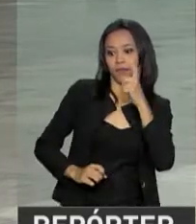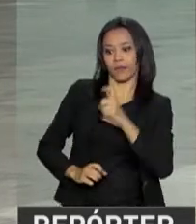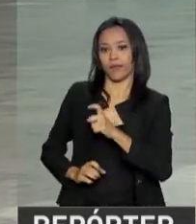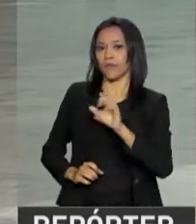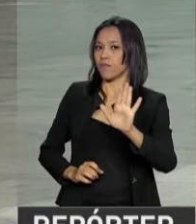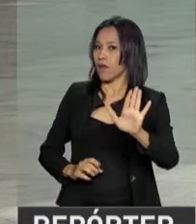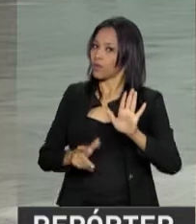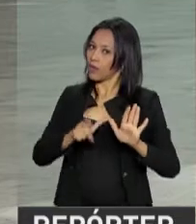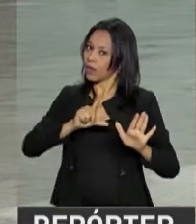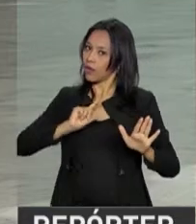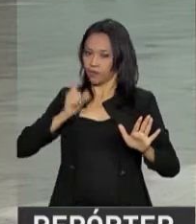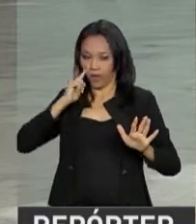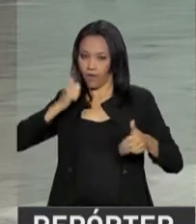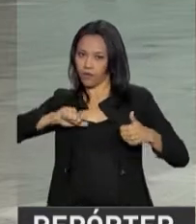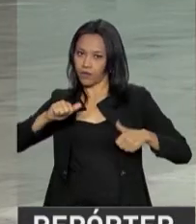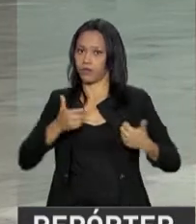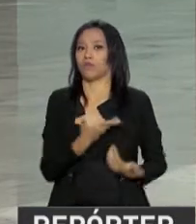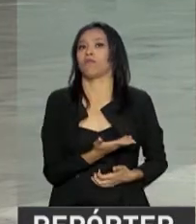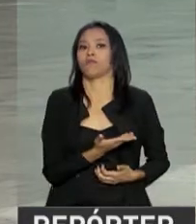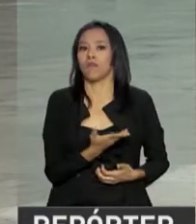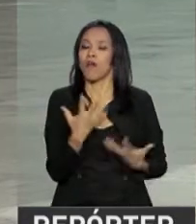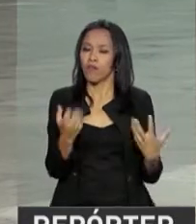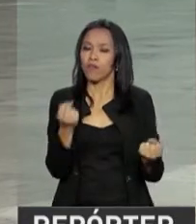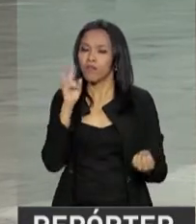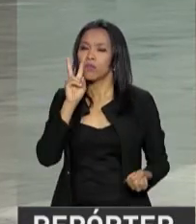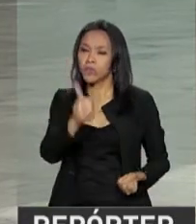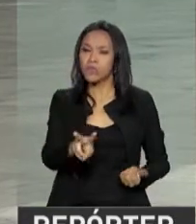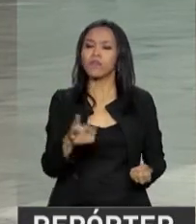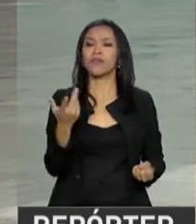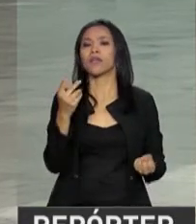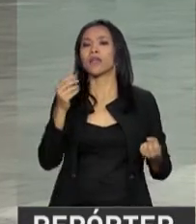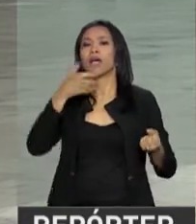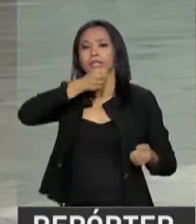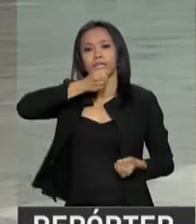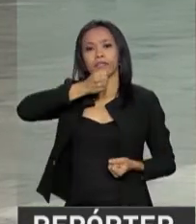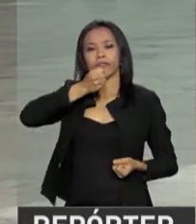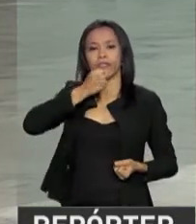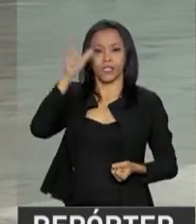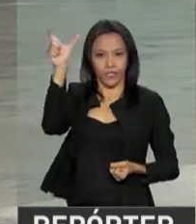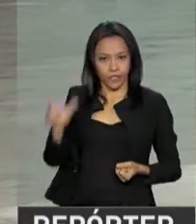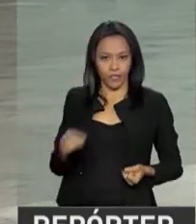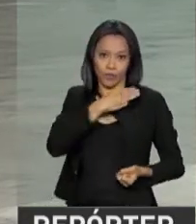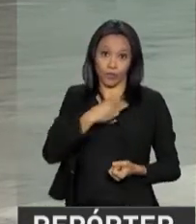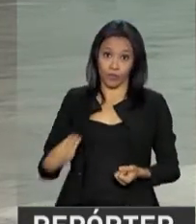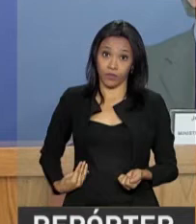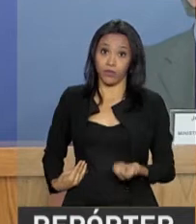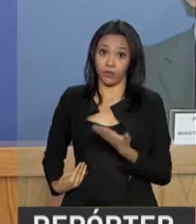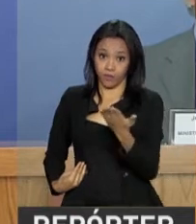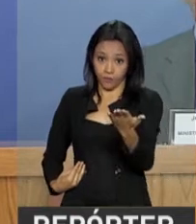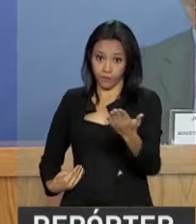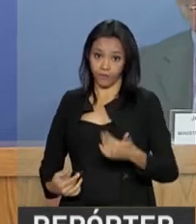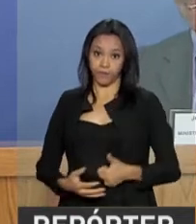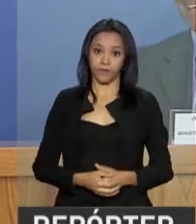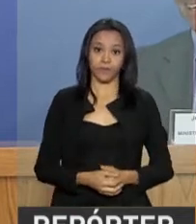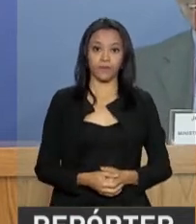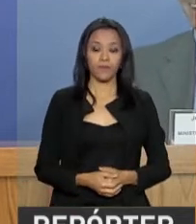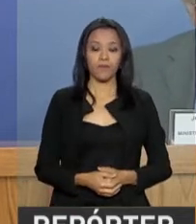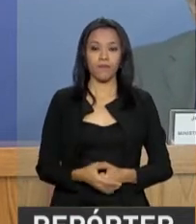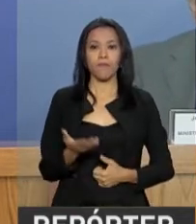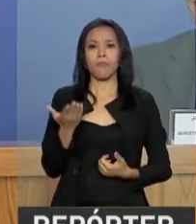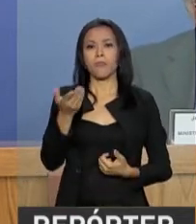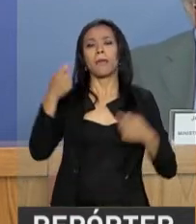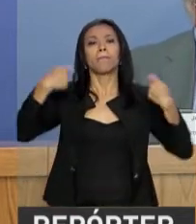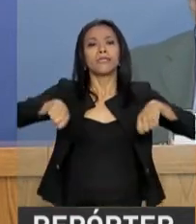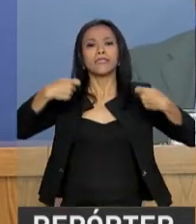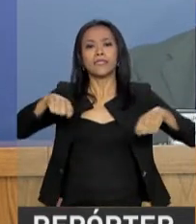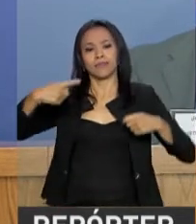passar por um processo de avaliação nós vamos assistir agora há um trecho da entrevista do ministro precisa que